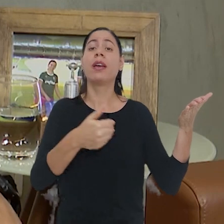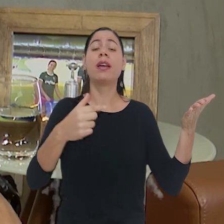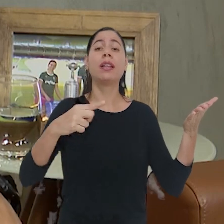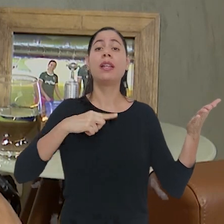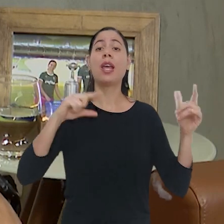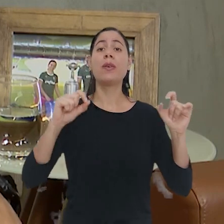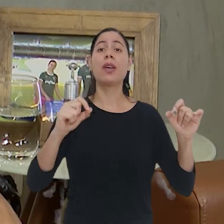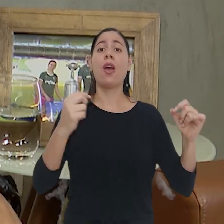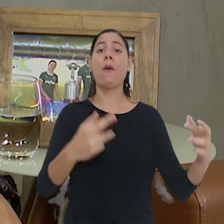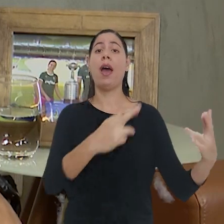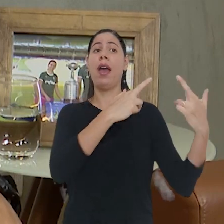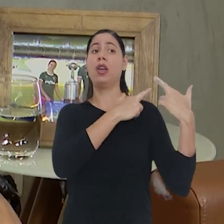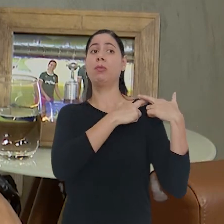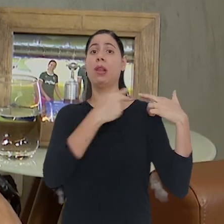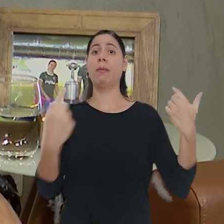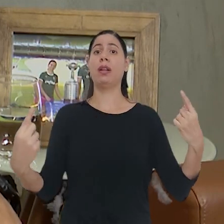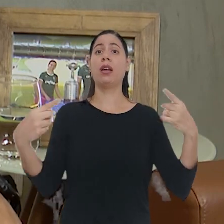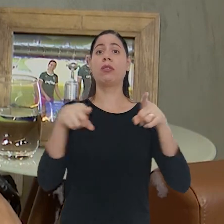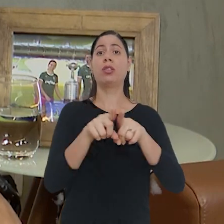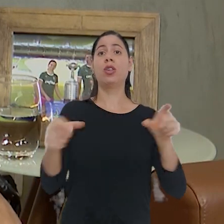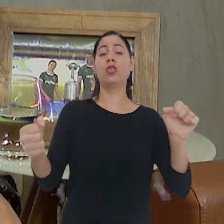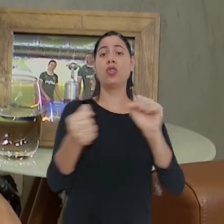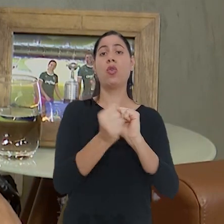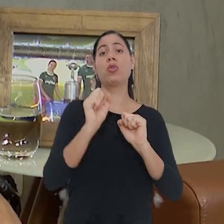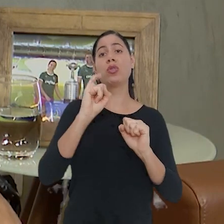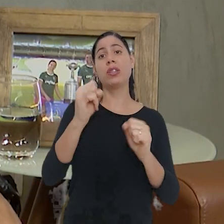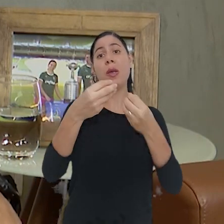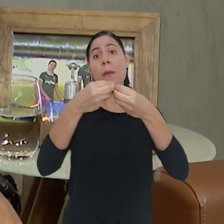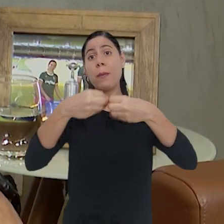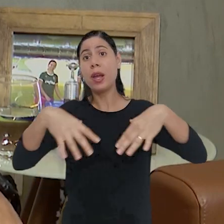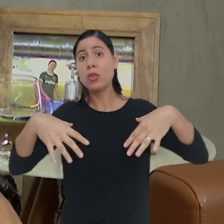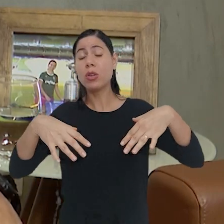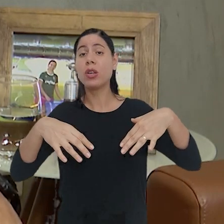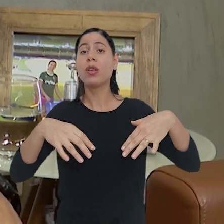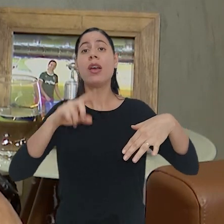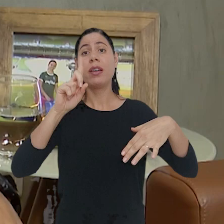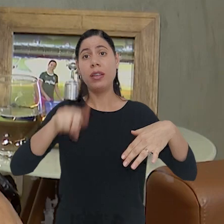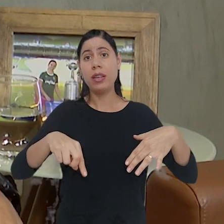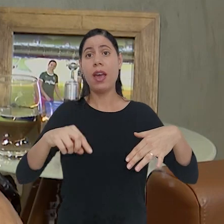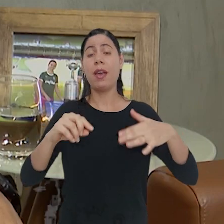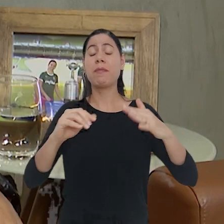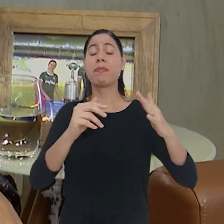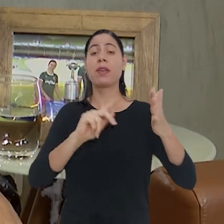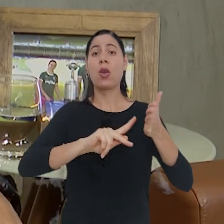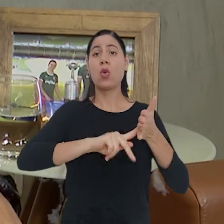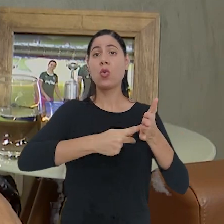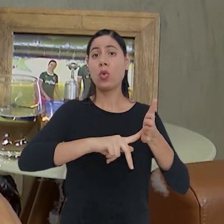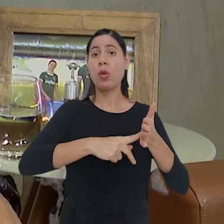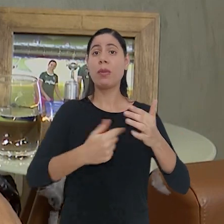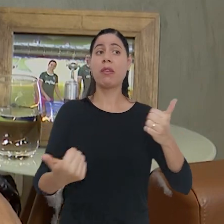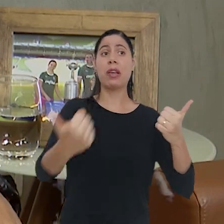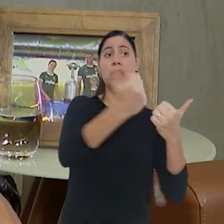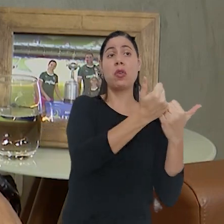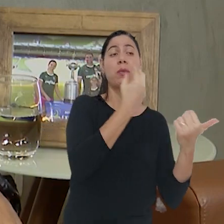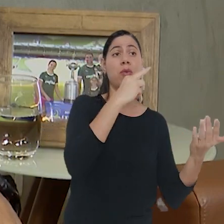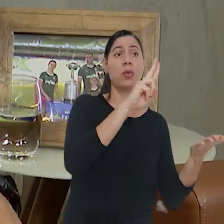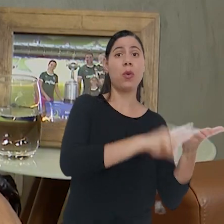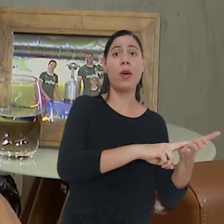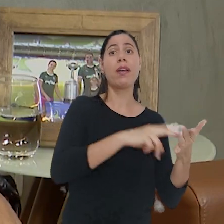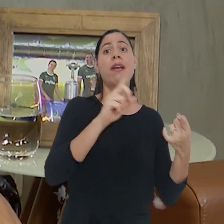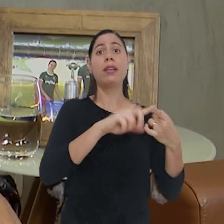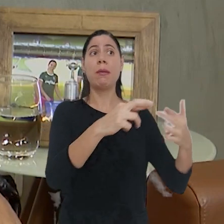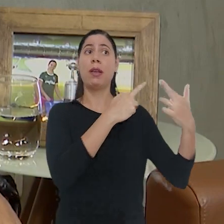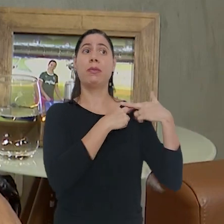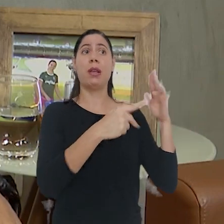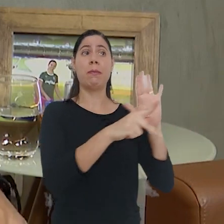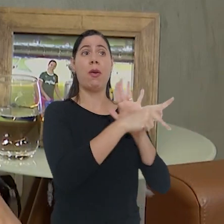ali uma corresponsabilidade em um eventual dano, tanto do condomínio, que está tendo agora a obrigação de substituir o Correios, quanto do